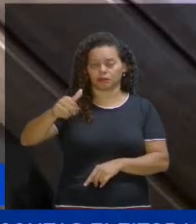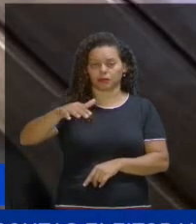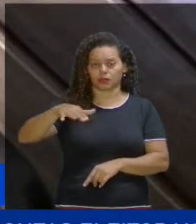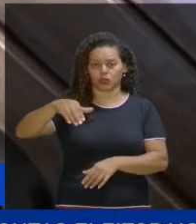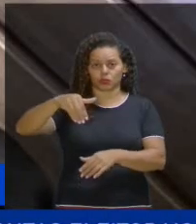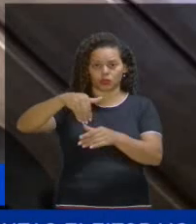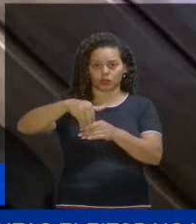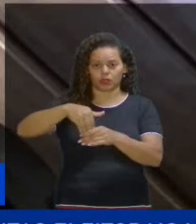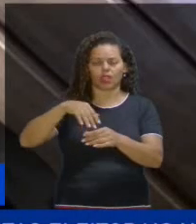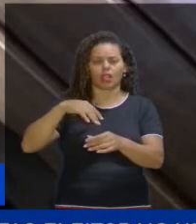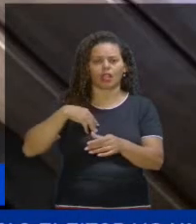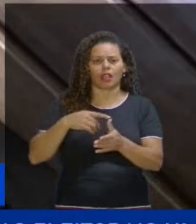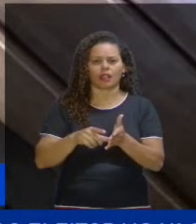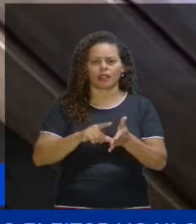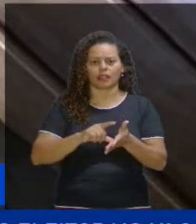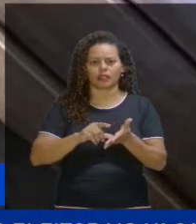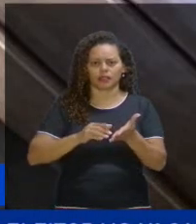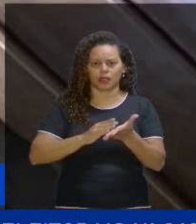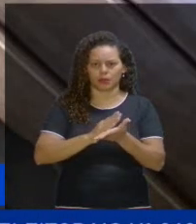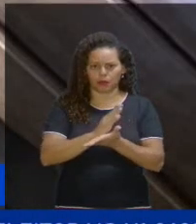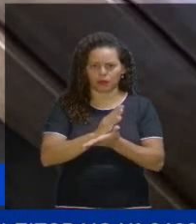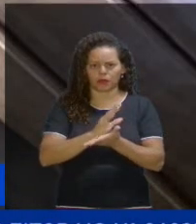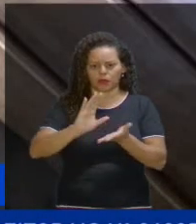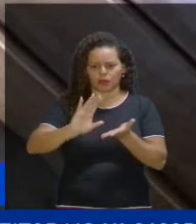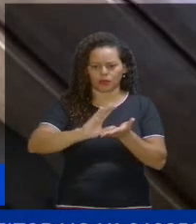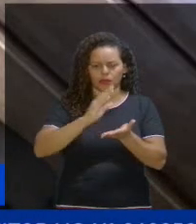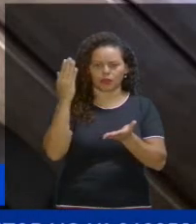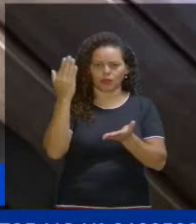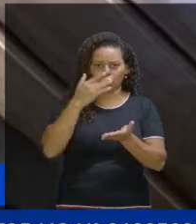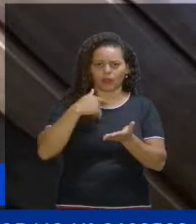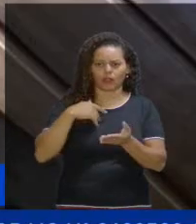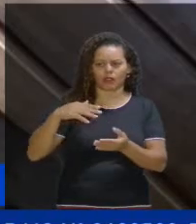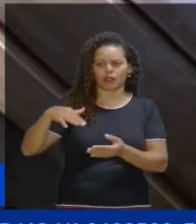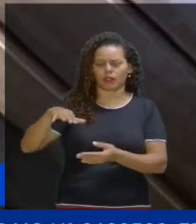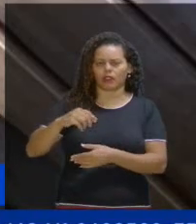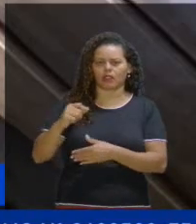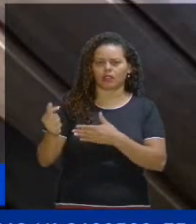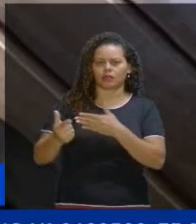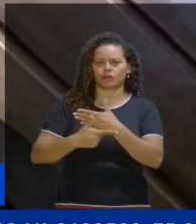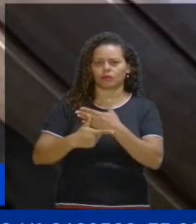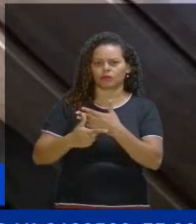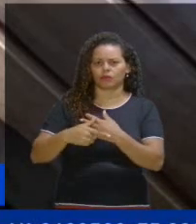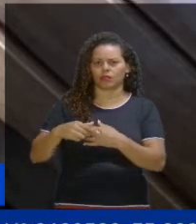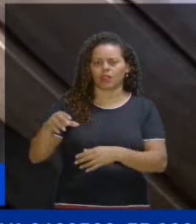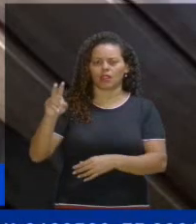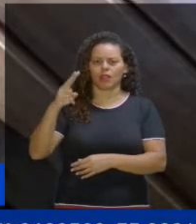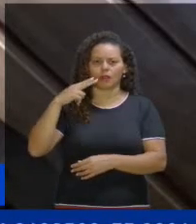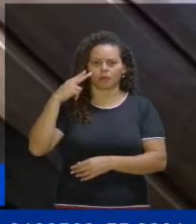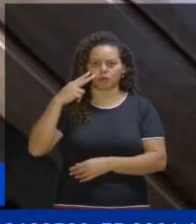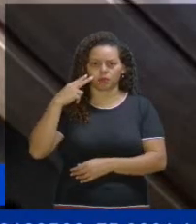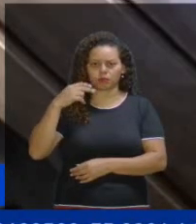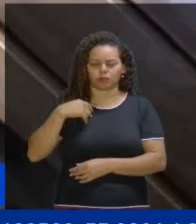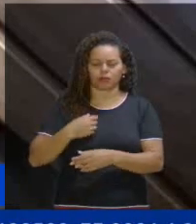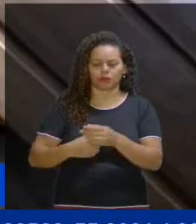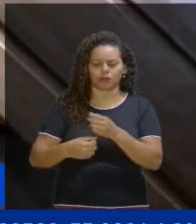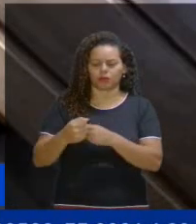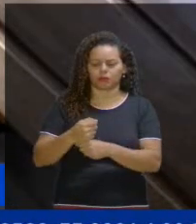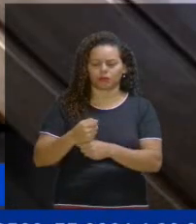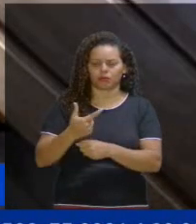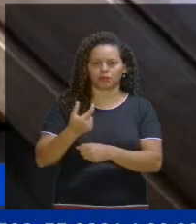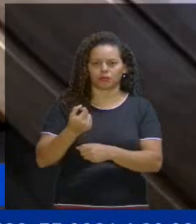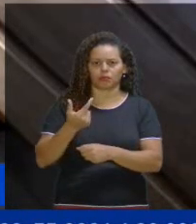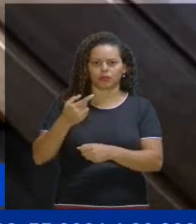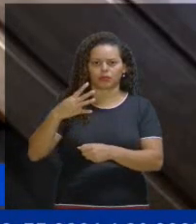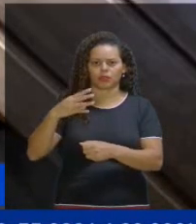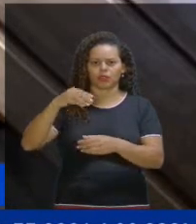que julgou aprovadas com ressalvas as contas de campanha ao cargo de 0600-520-2024. Origem vereador Pracuba barra das P. eleições de Relatora juíza Paola 2024 Santos. e determinou a